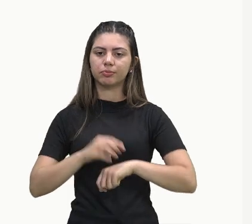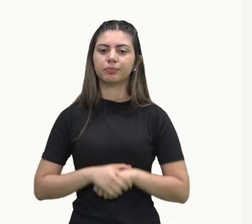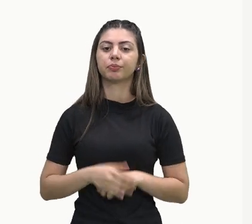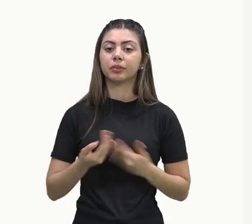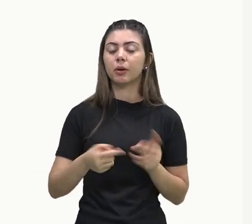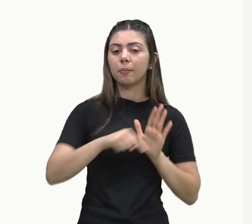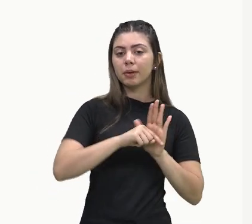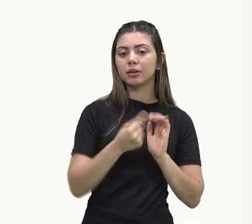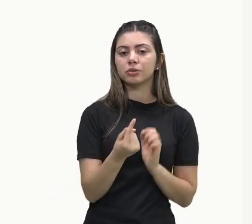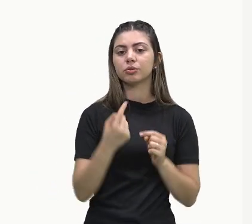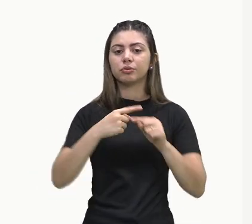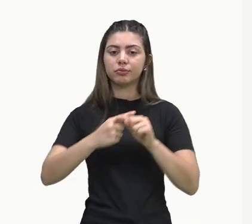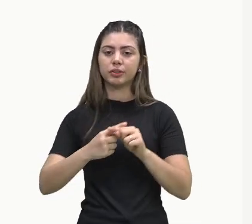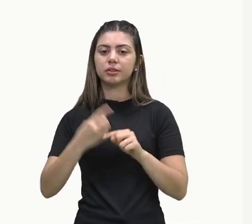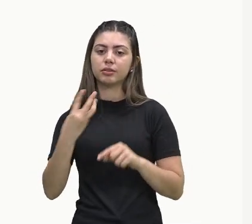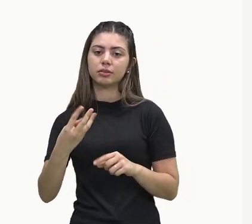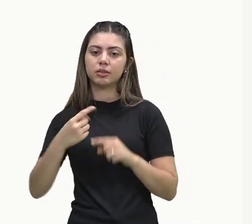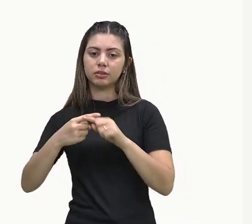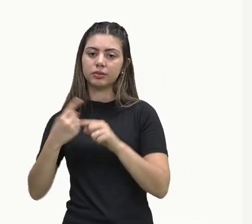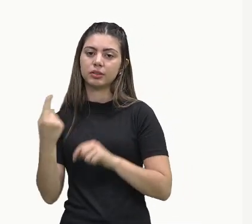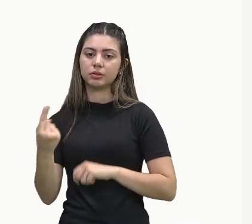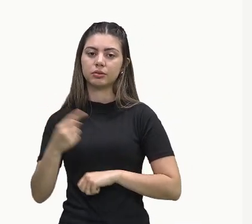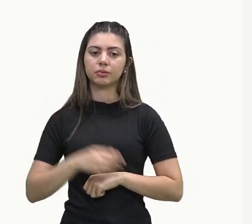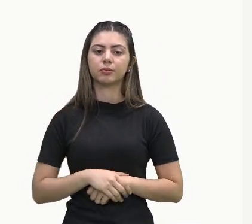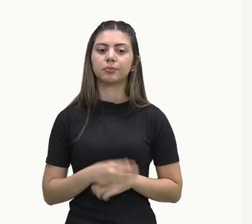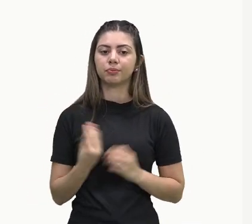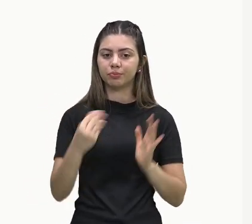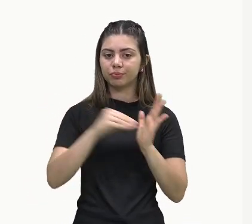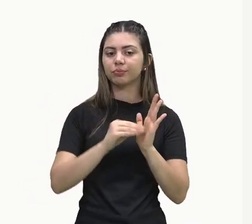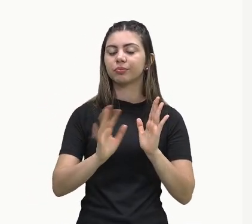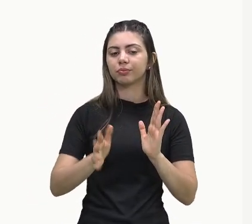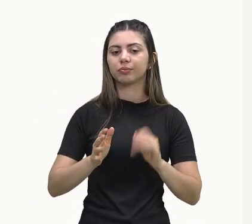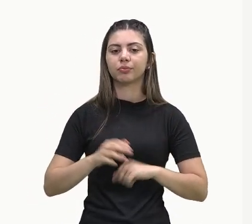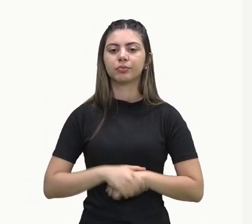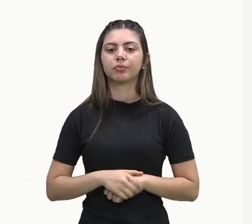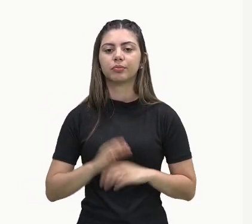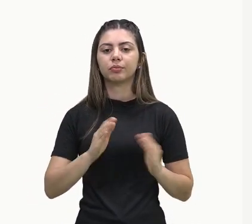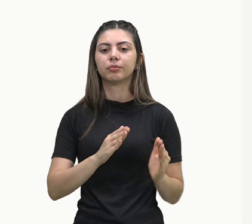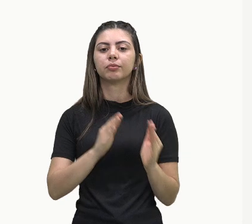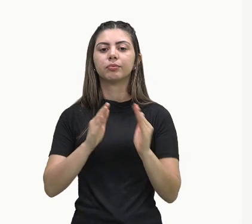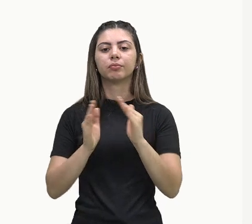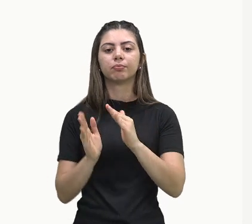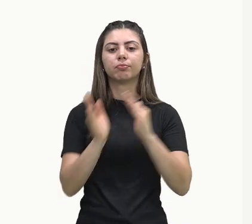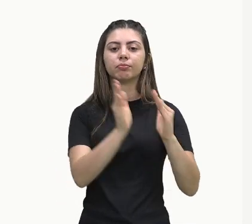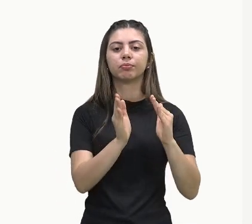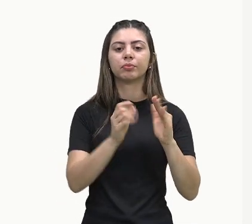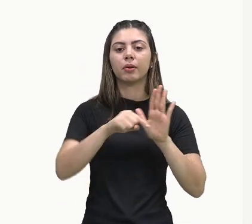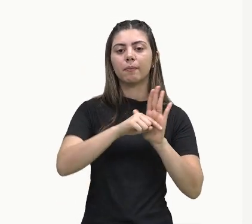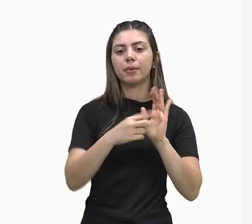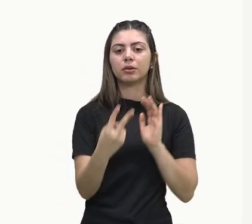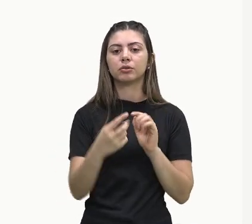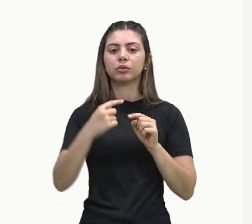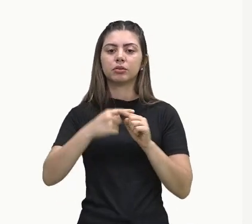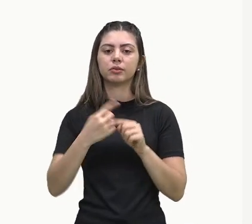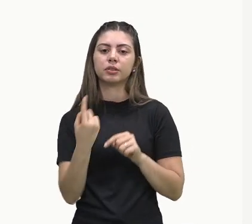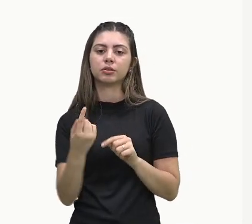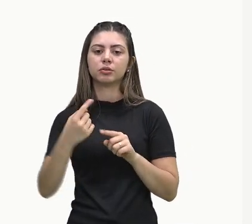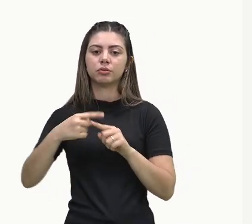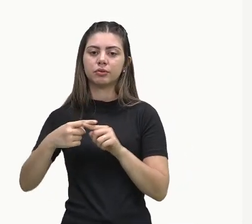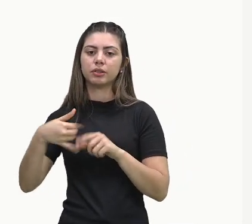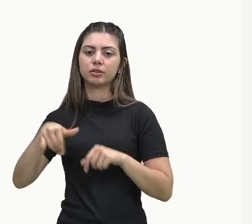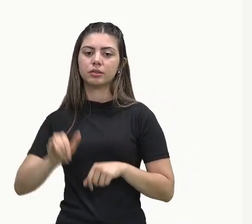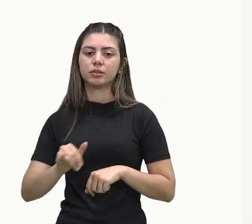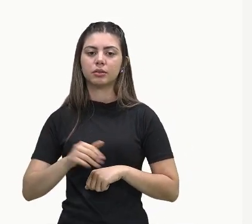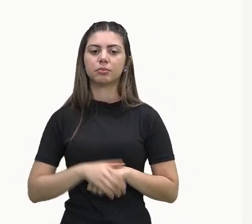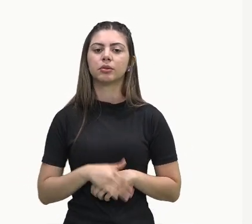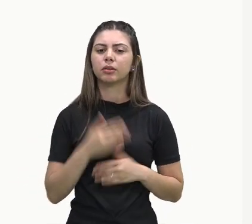-1 x 3 x 1 tá aqui o próximo -2 x 1 x y então eu vou ter